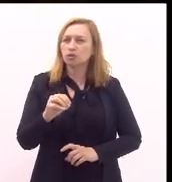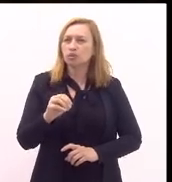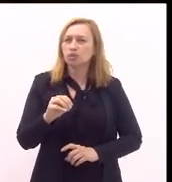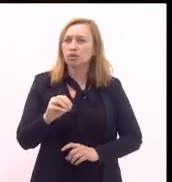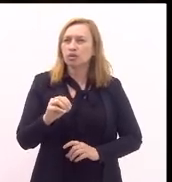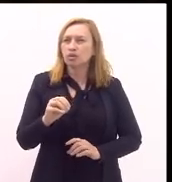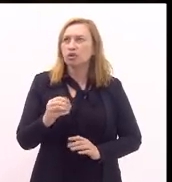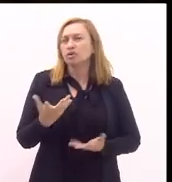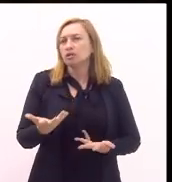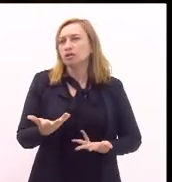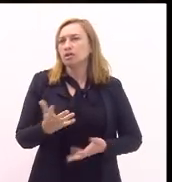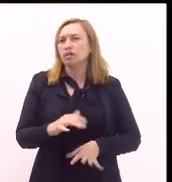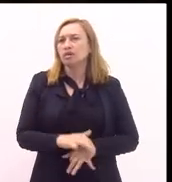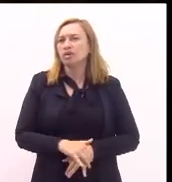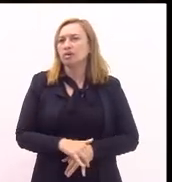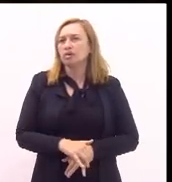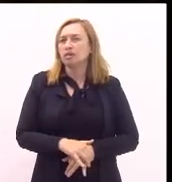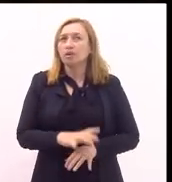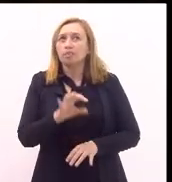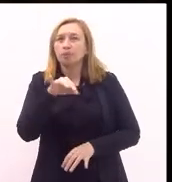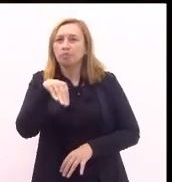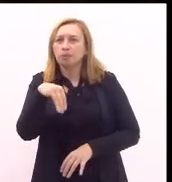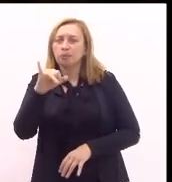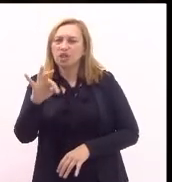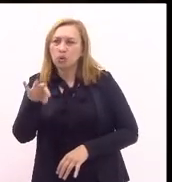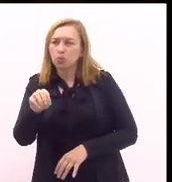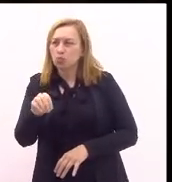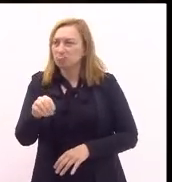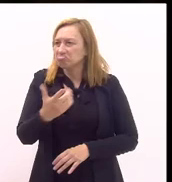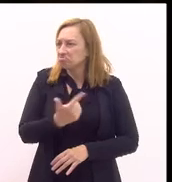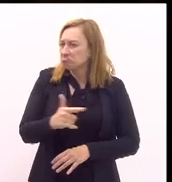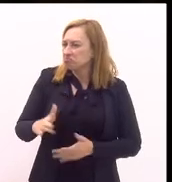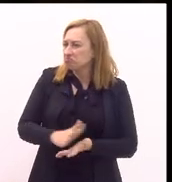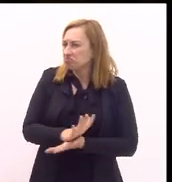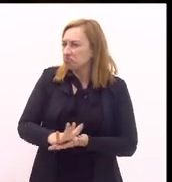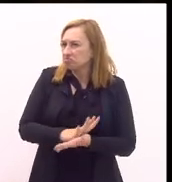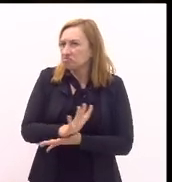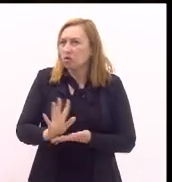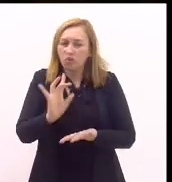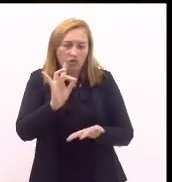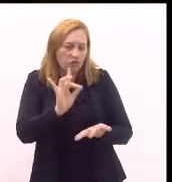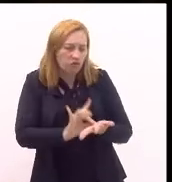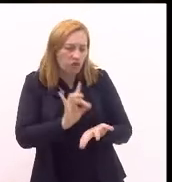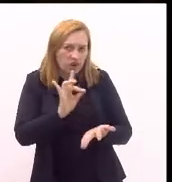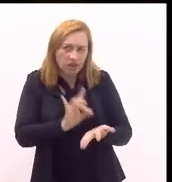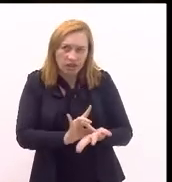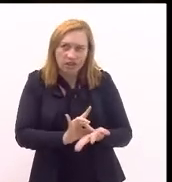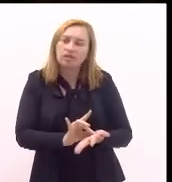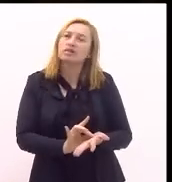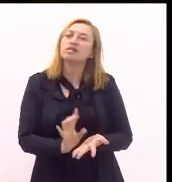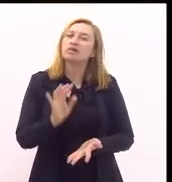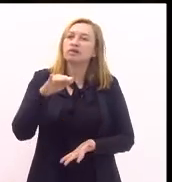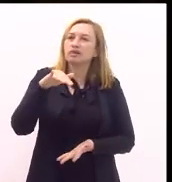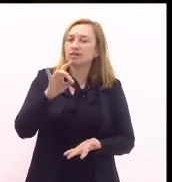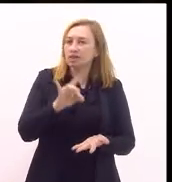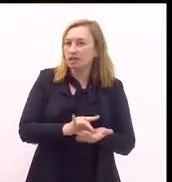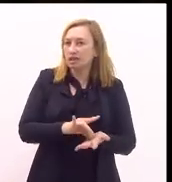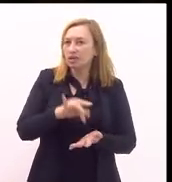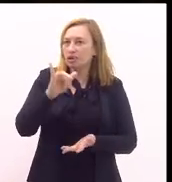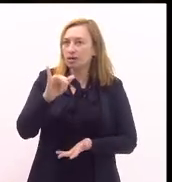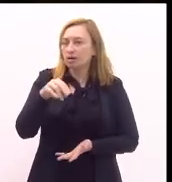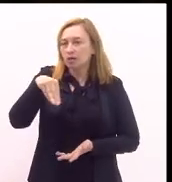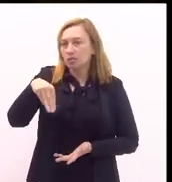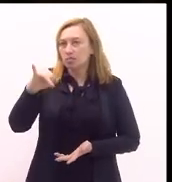definiram como mito que admito não tem nada verdadeiro mito está aqui ao meu lado